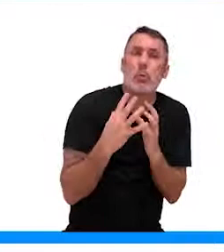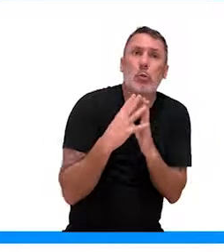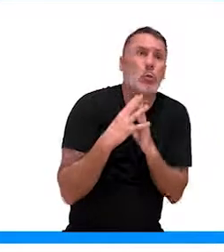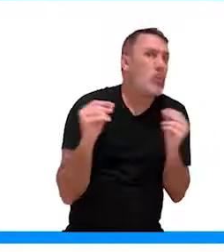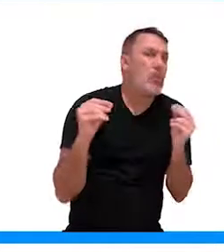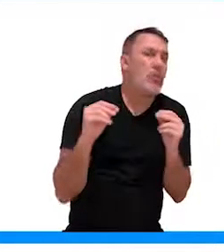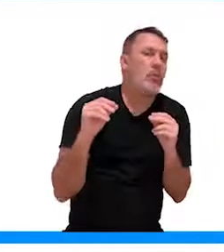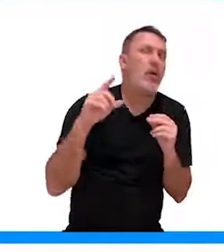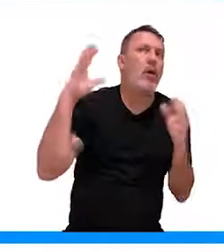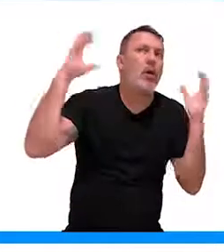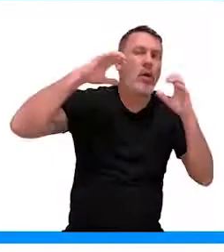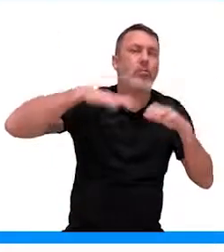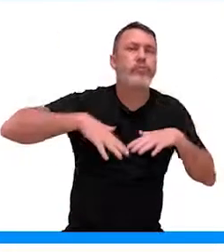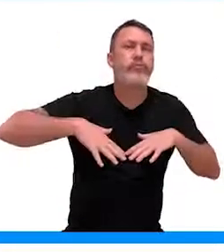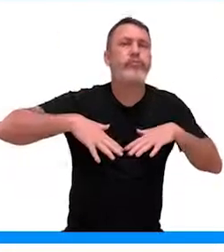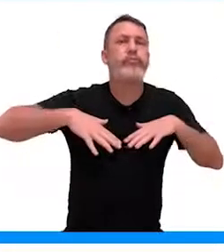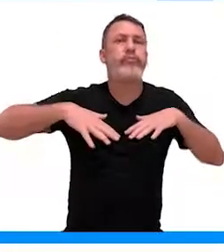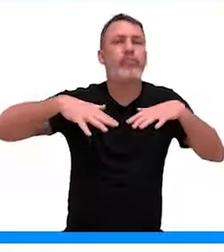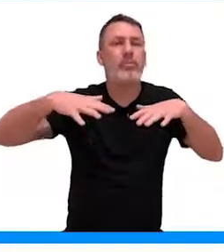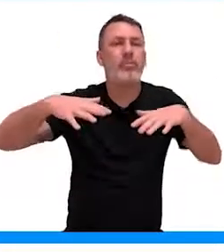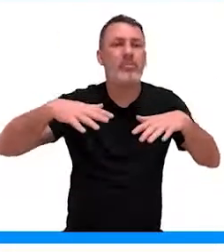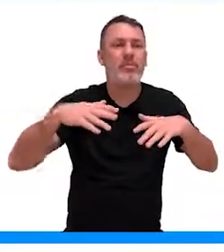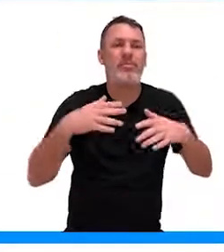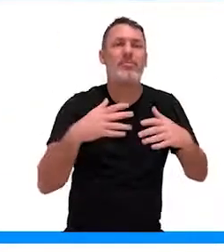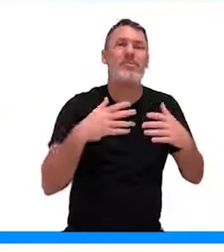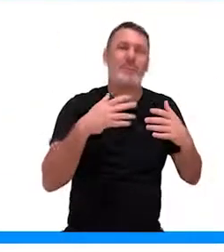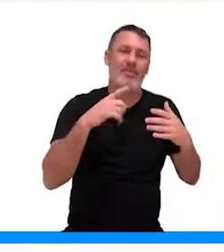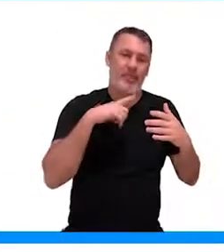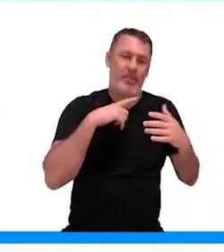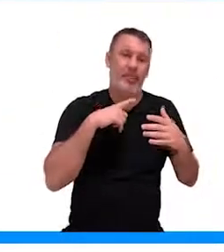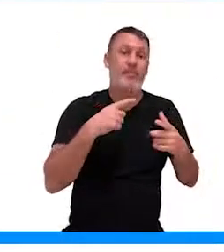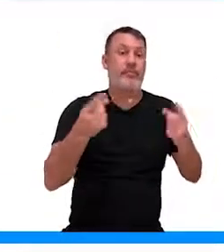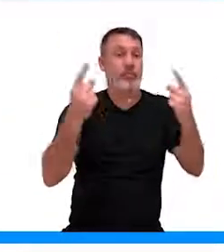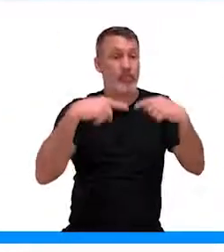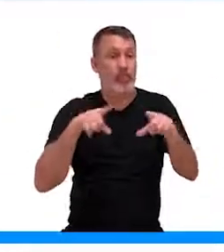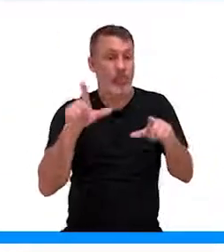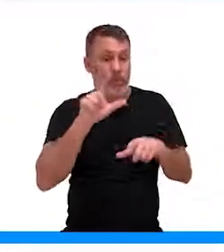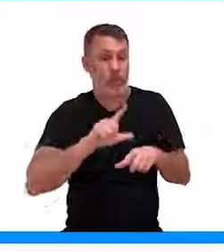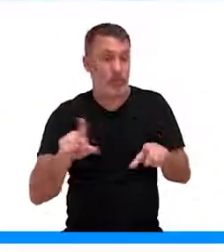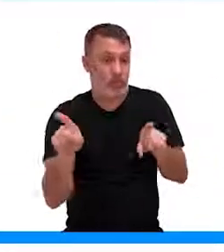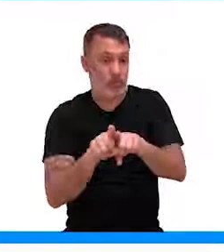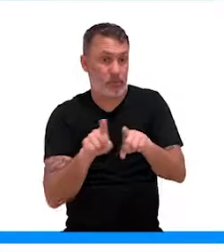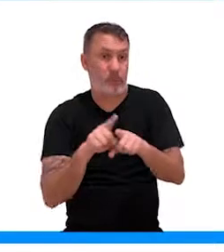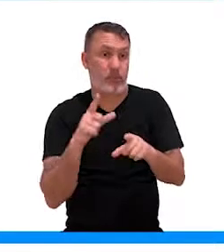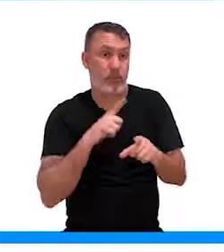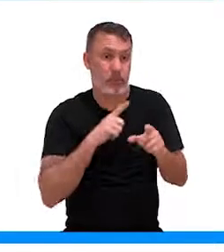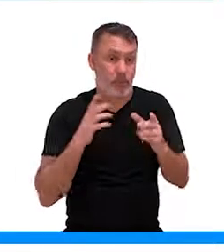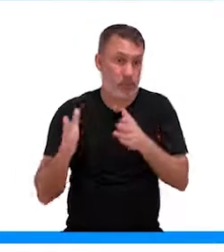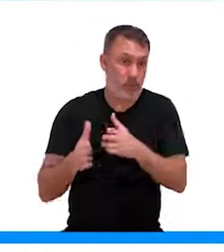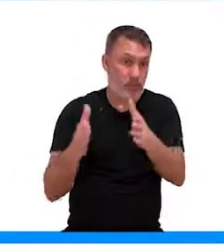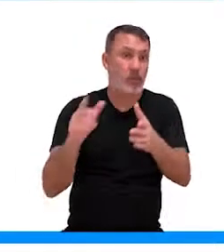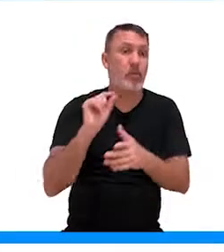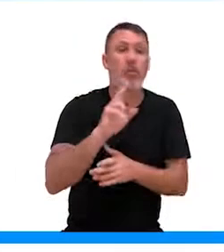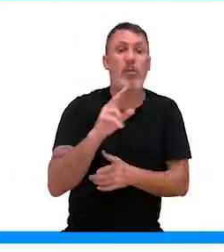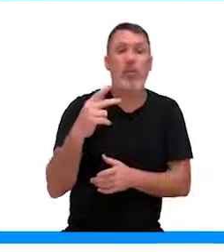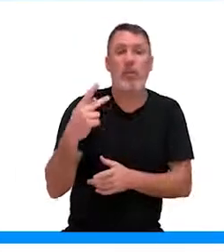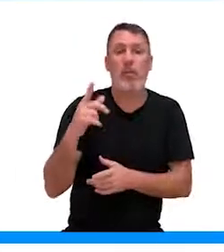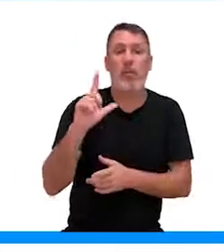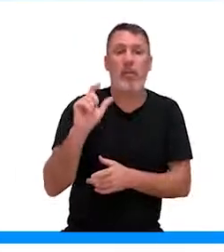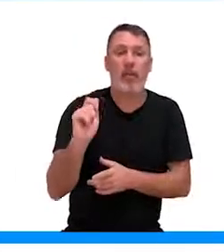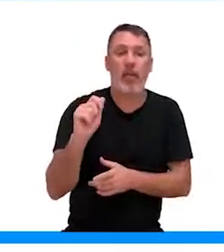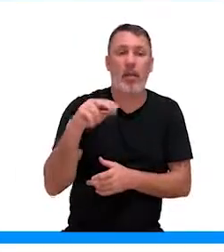fica totalmente exposto. E também temos aqui, claro, os rios